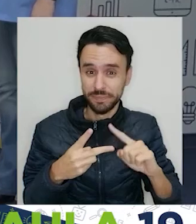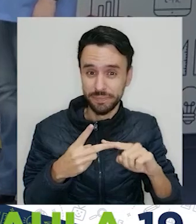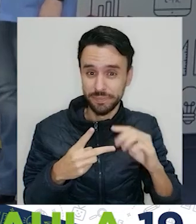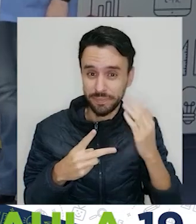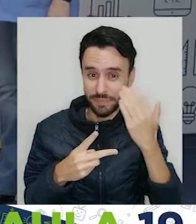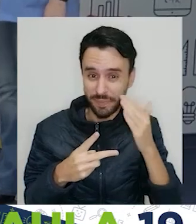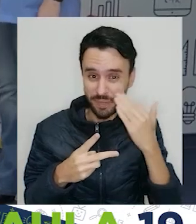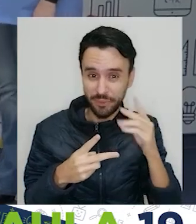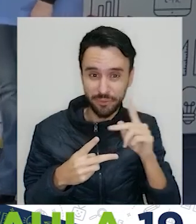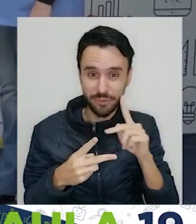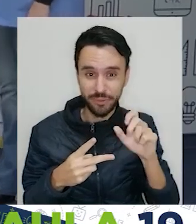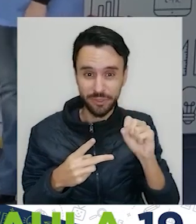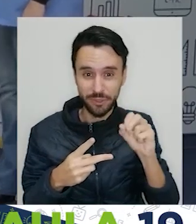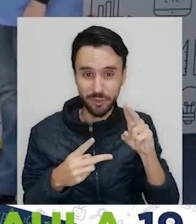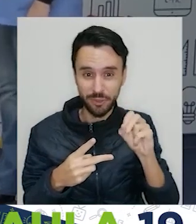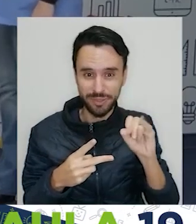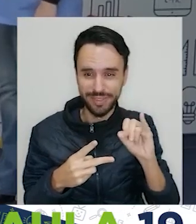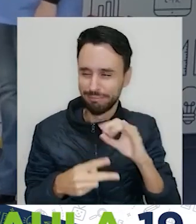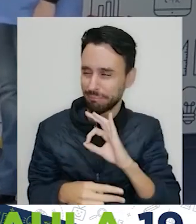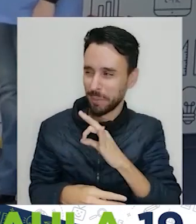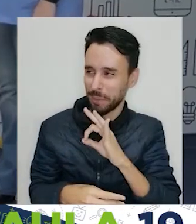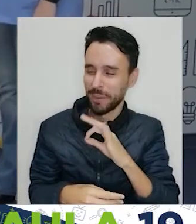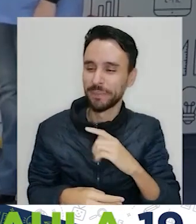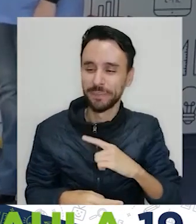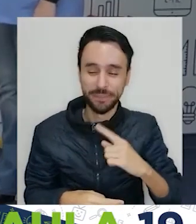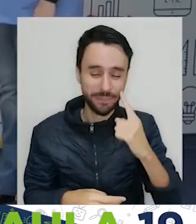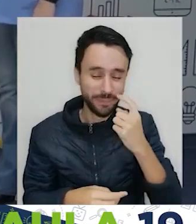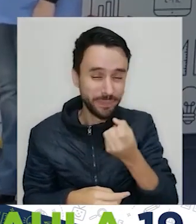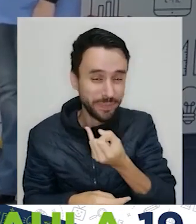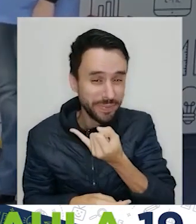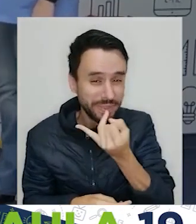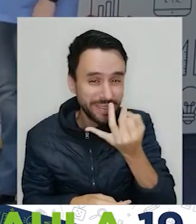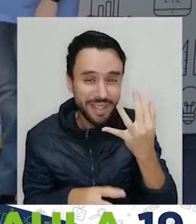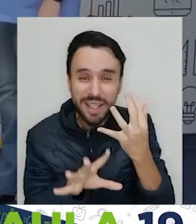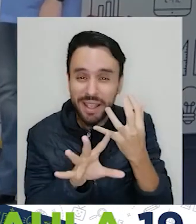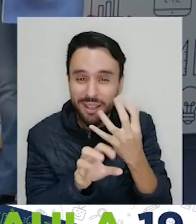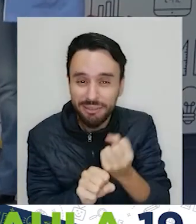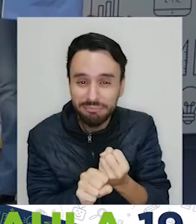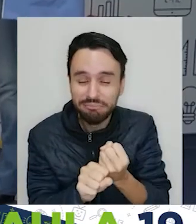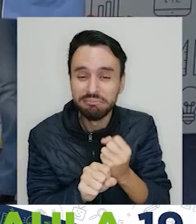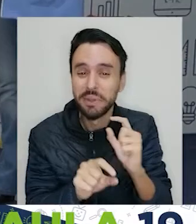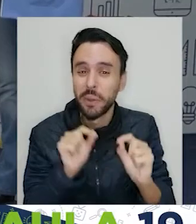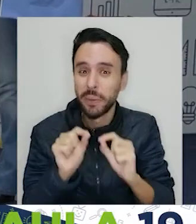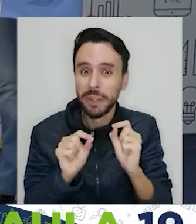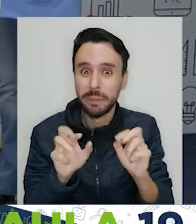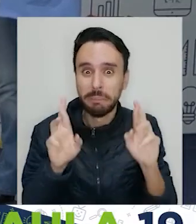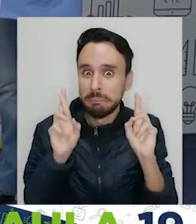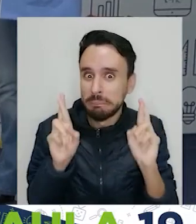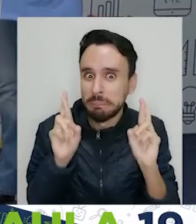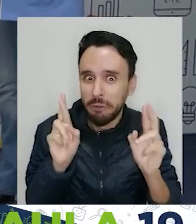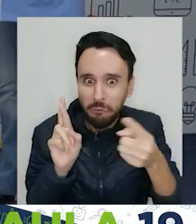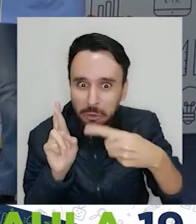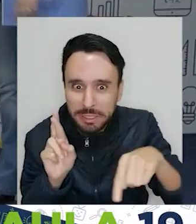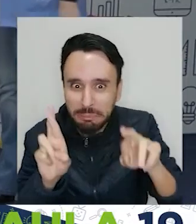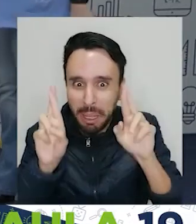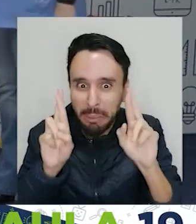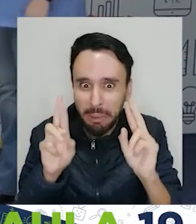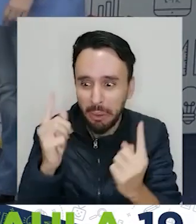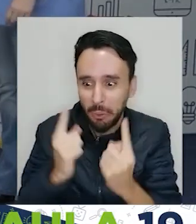da professora Suzy. Combinado. Então escolham aí pra quem vocês vão torcer. Torçam por